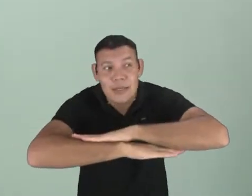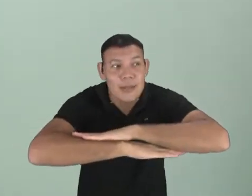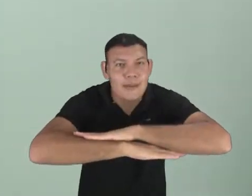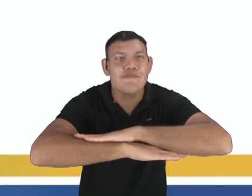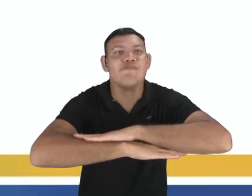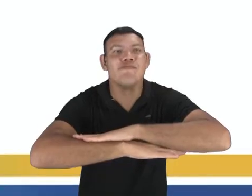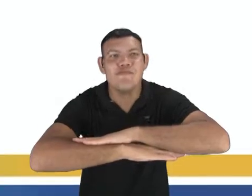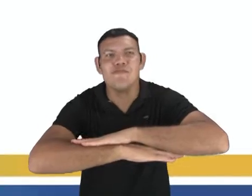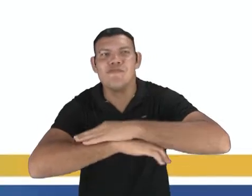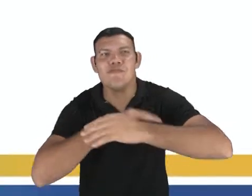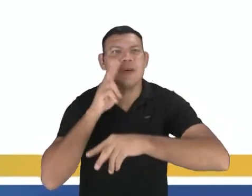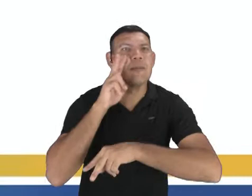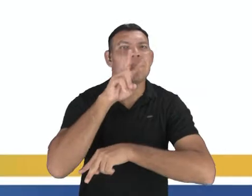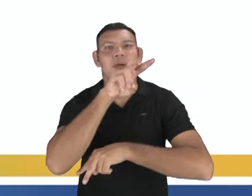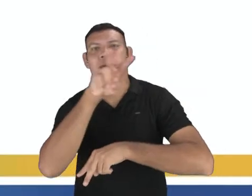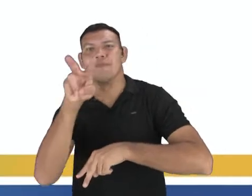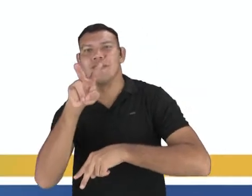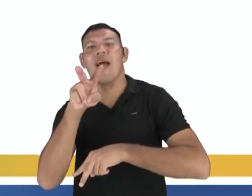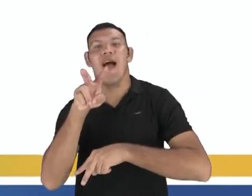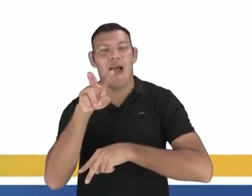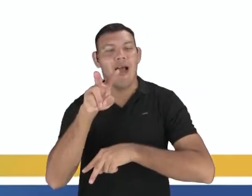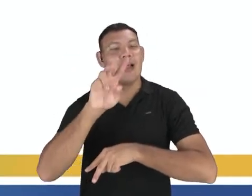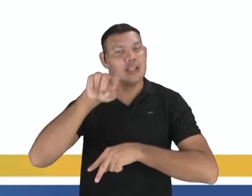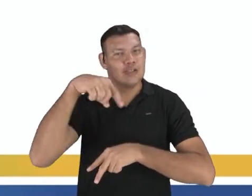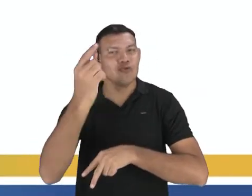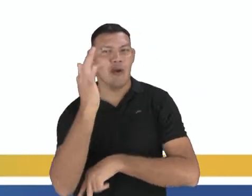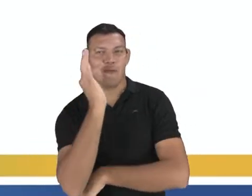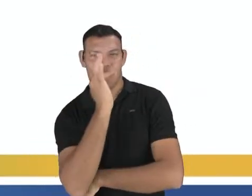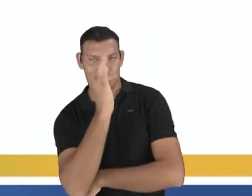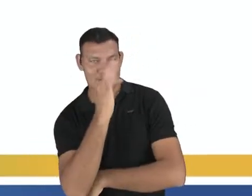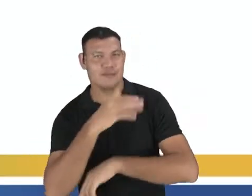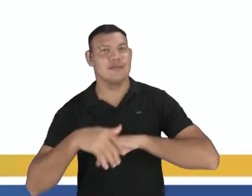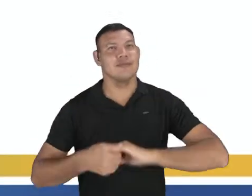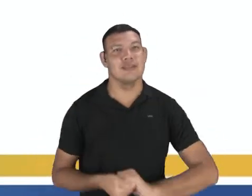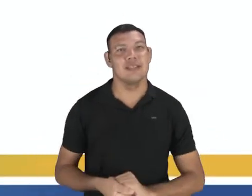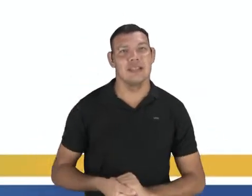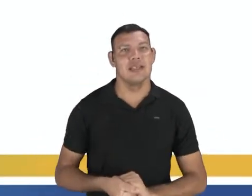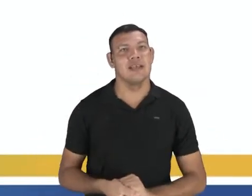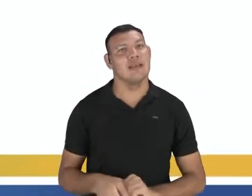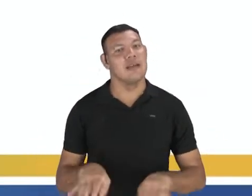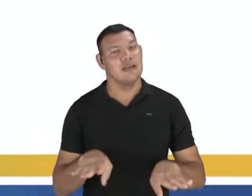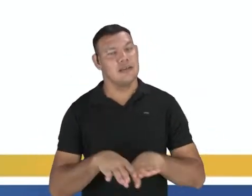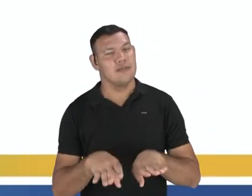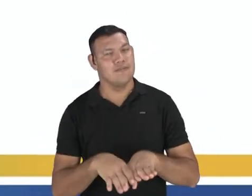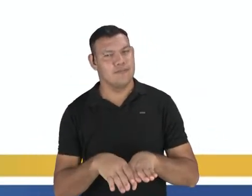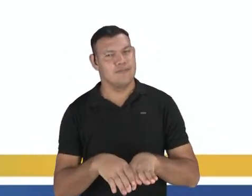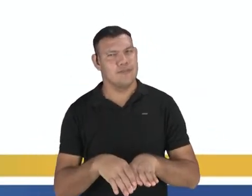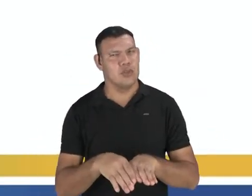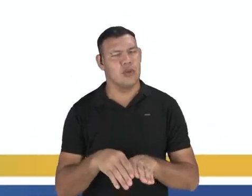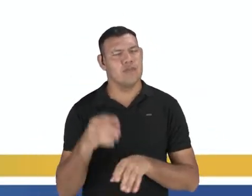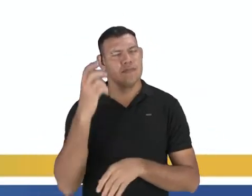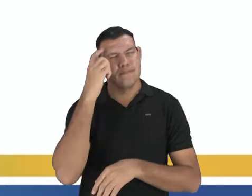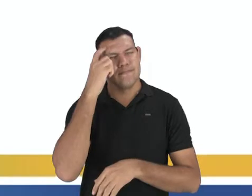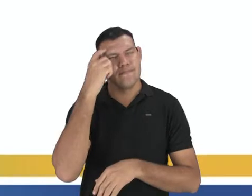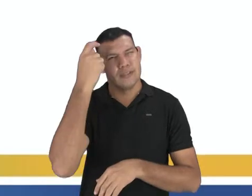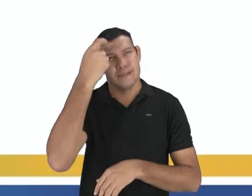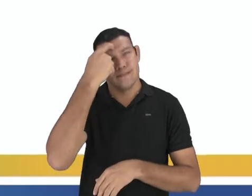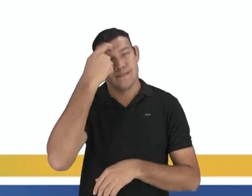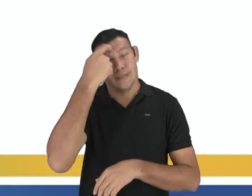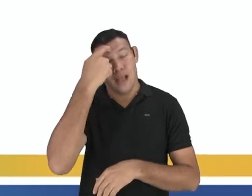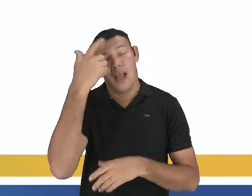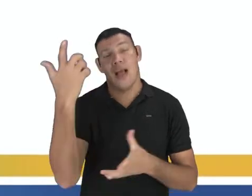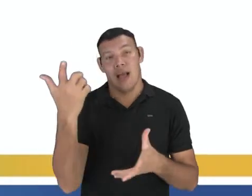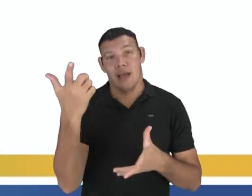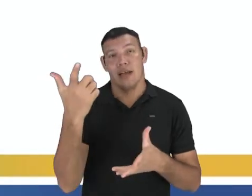para você. E aí, ainda o narrador onisciente, que ora narra em terceira pessoa e que